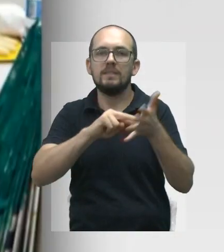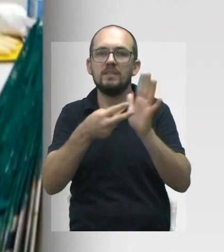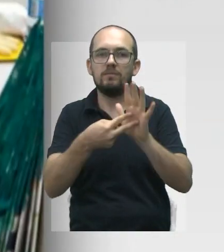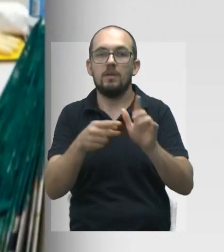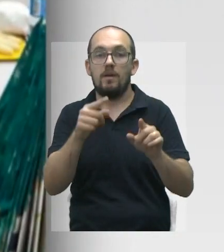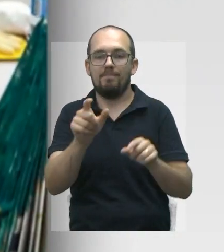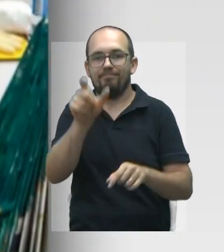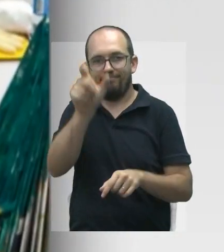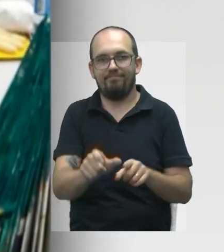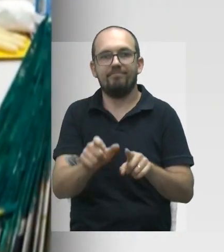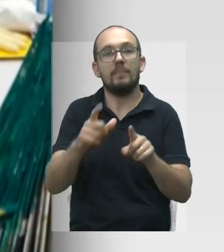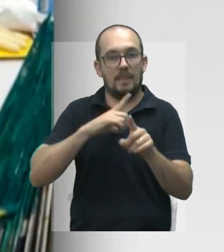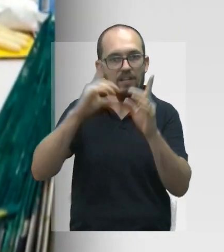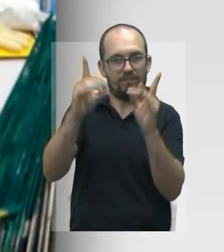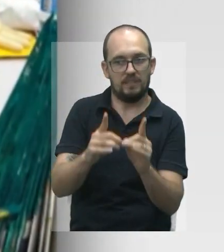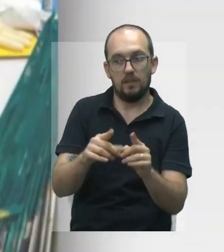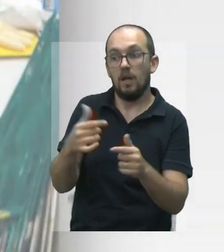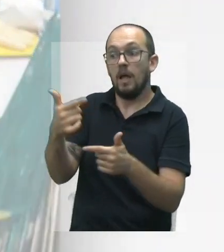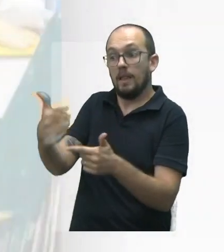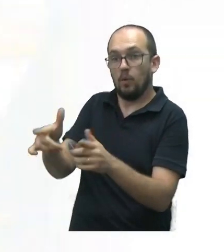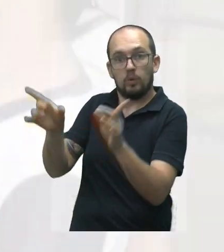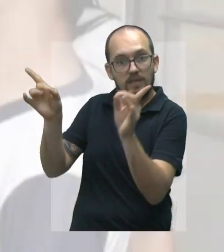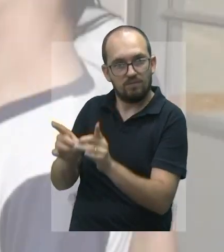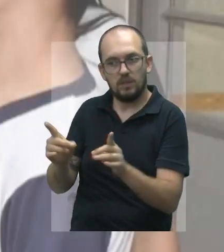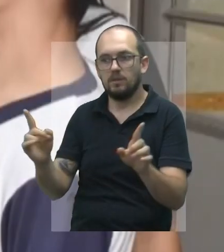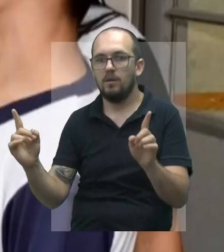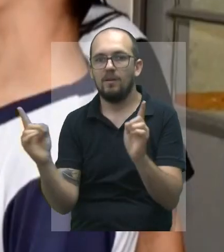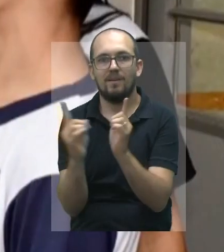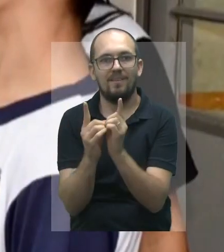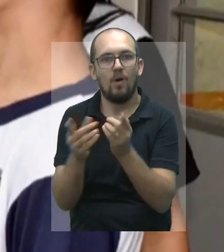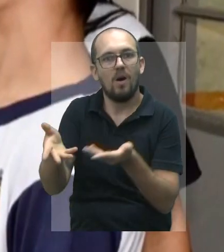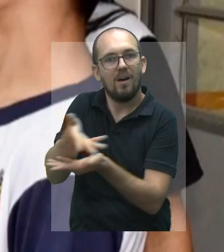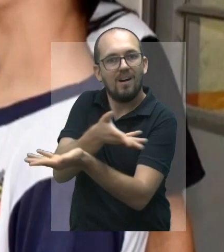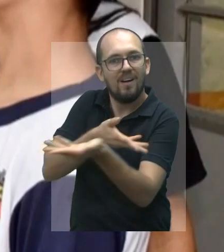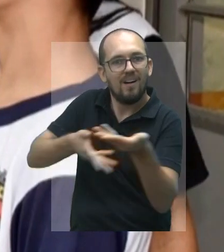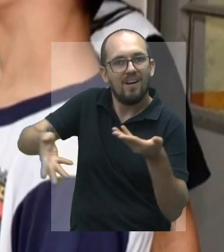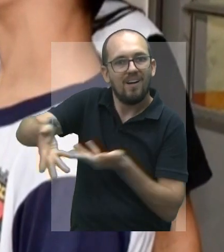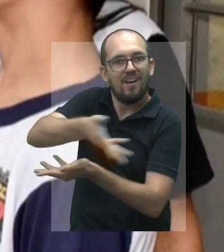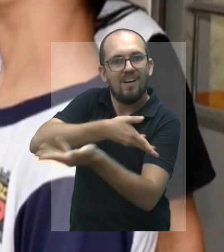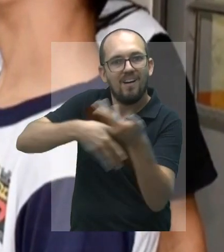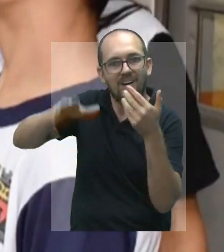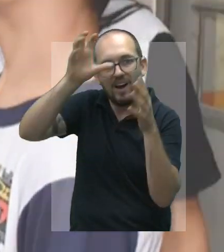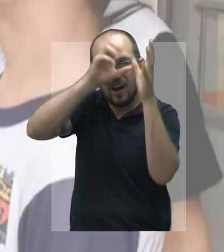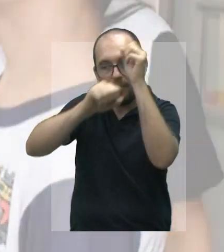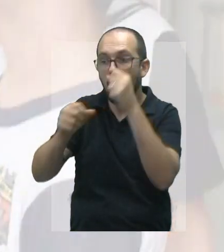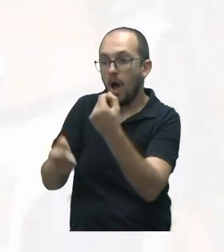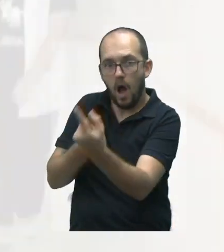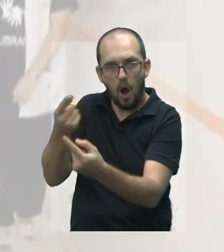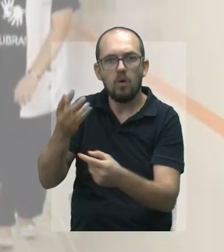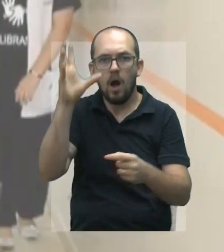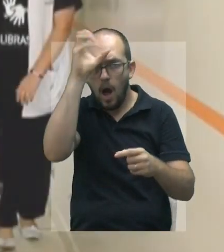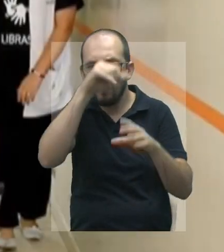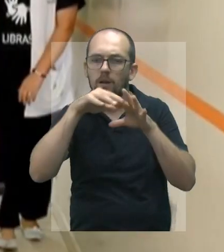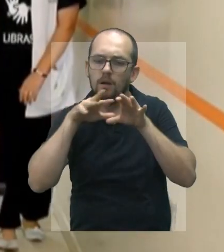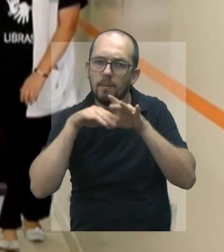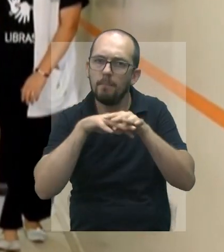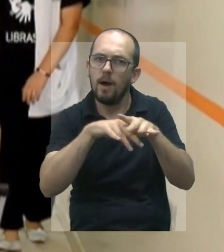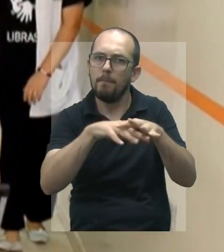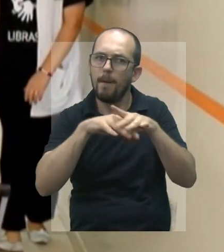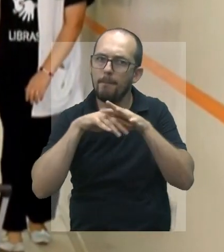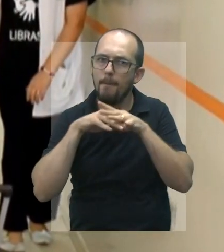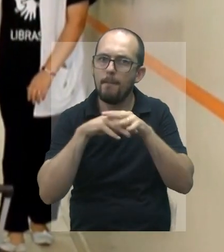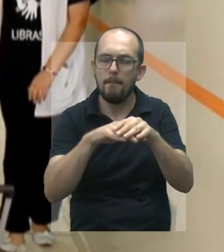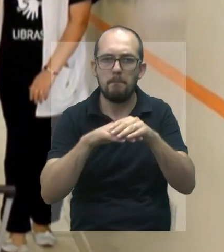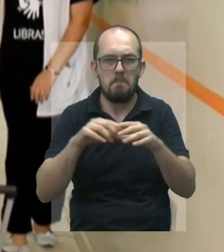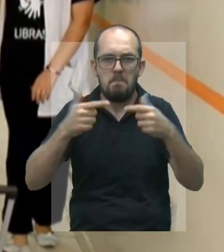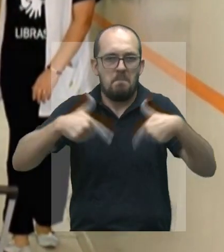tem deficiência também aprenda com a criança diferente. E assim, as crianças vão aprendendo Libras Tátil, as crianças se comunicam com eles sem o apoio